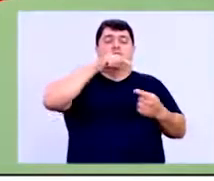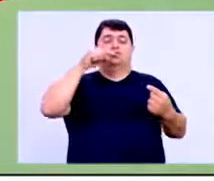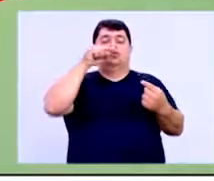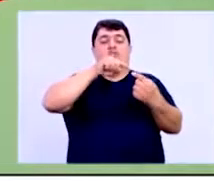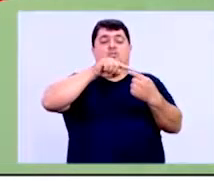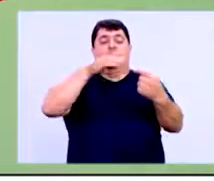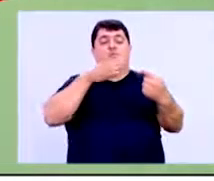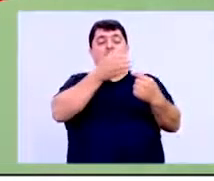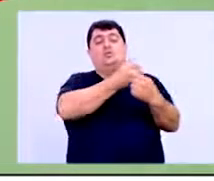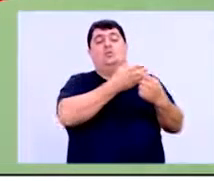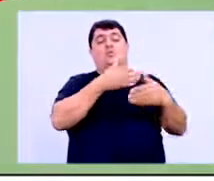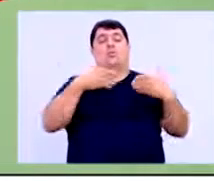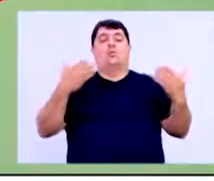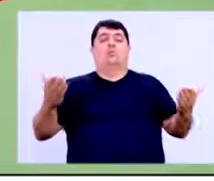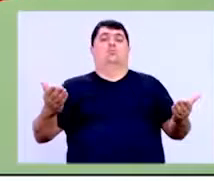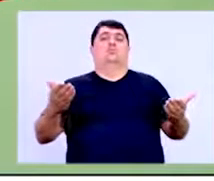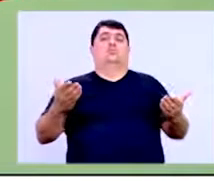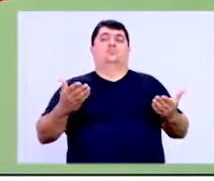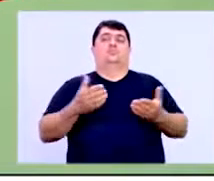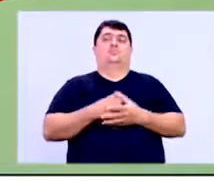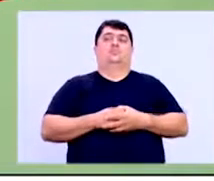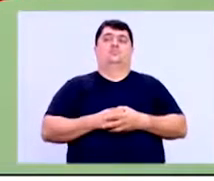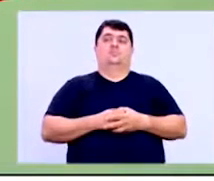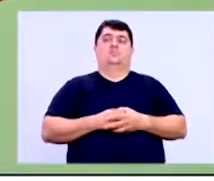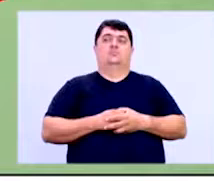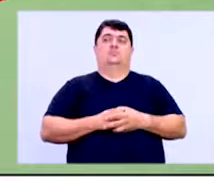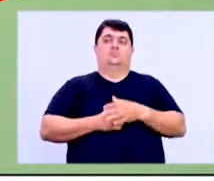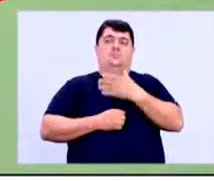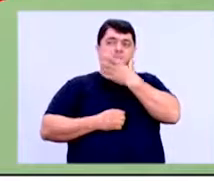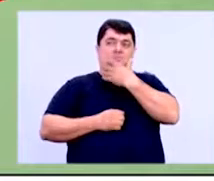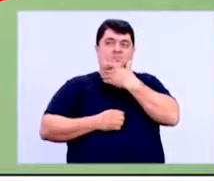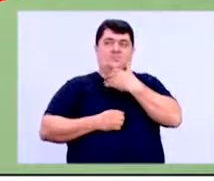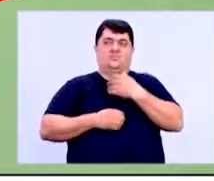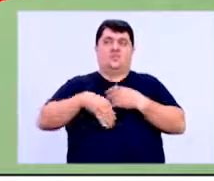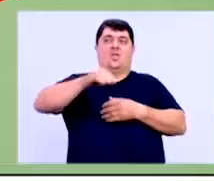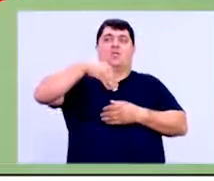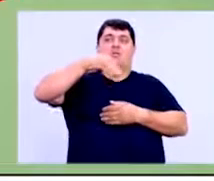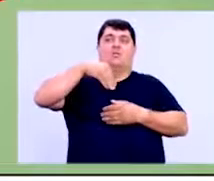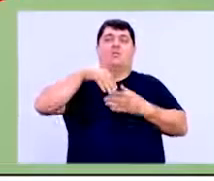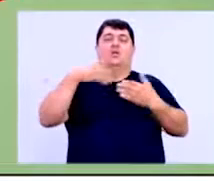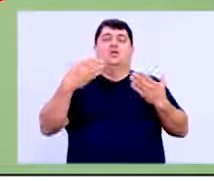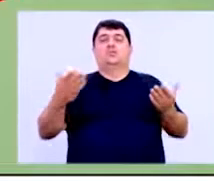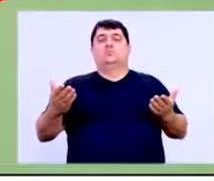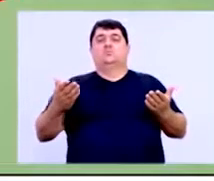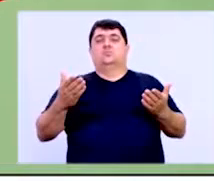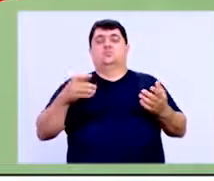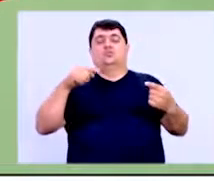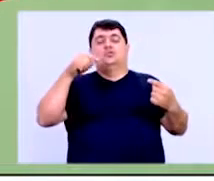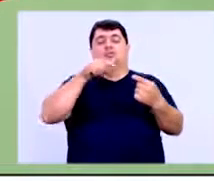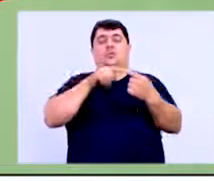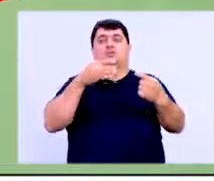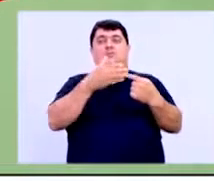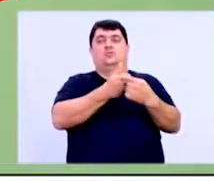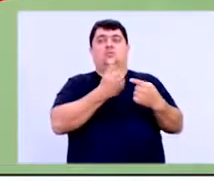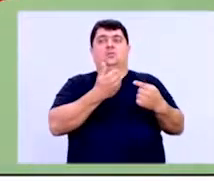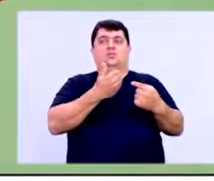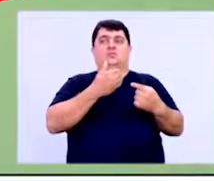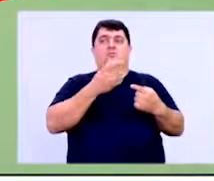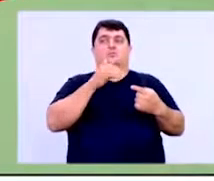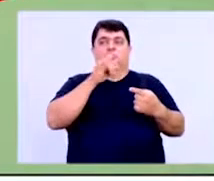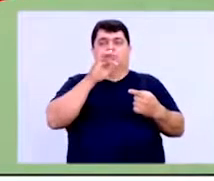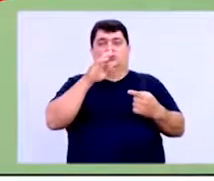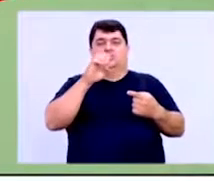Mão de obra, custos diretos, né? Embalagem, custo com embalagem. Isso é direto ou indireto?